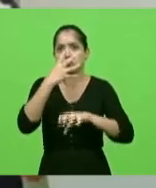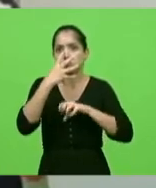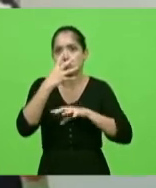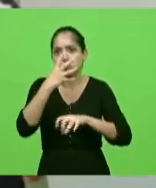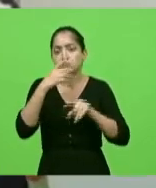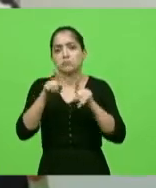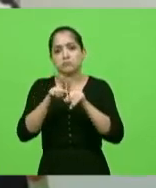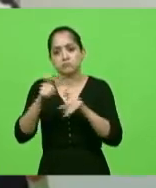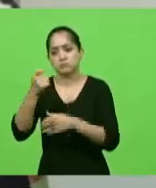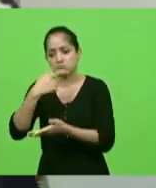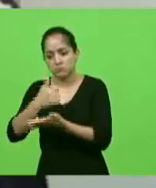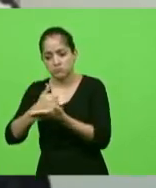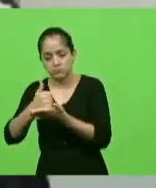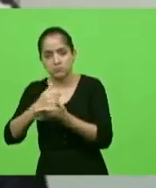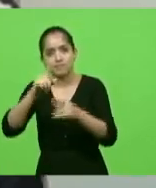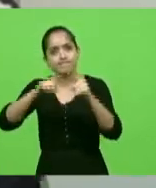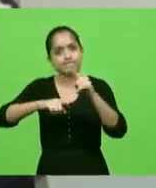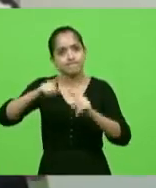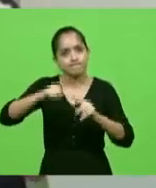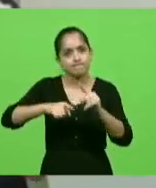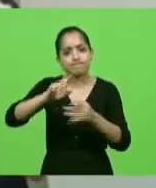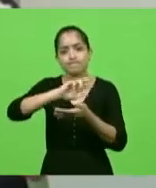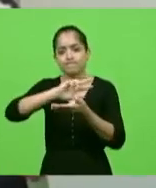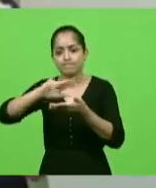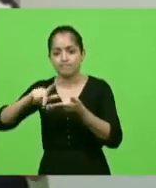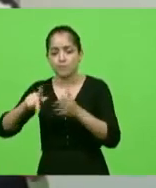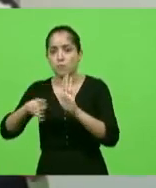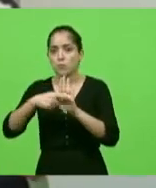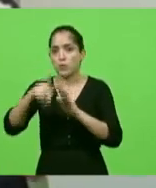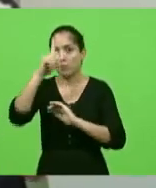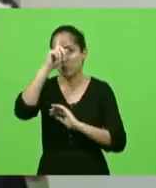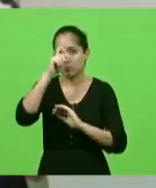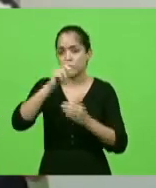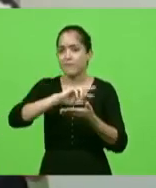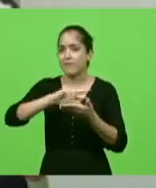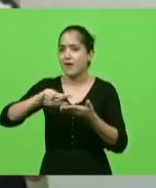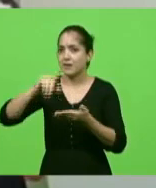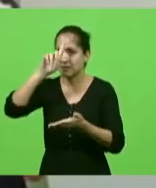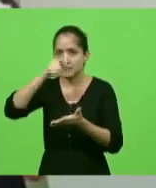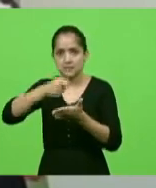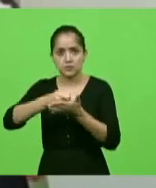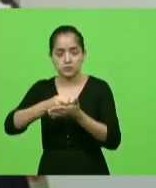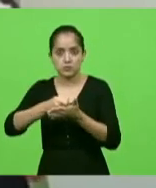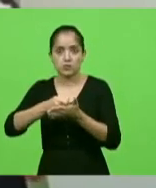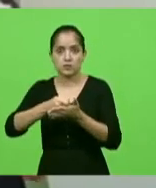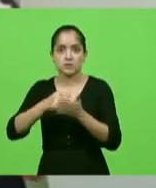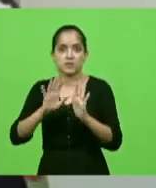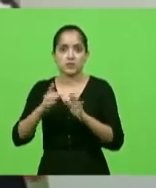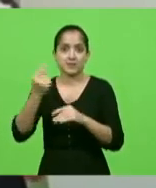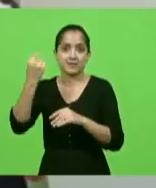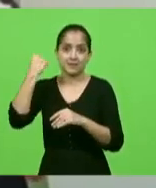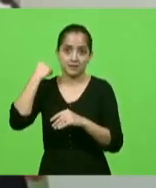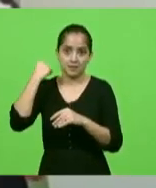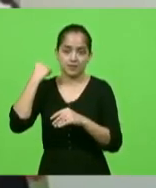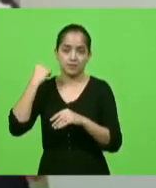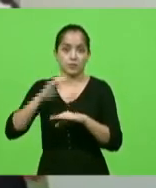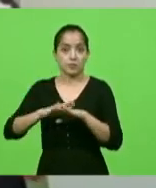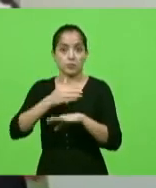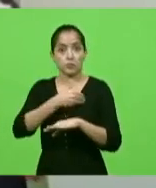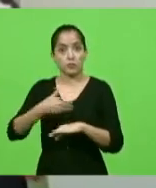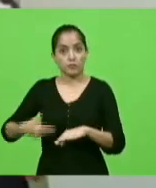de medicamentos de equipamentos de dotar hospitais uma série de decisões foram tomadas pelo governo